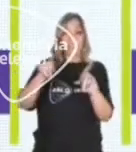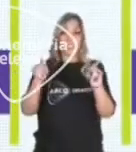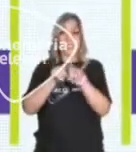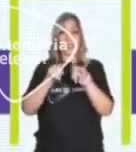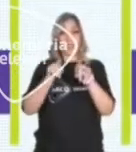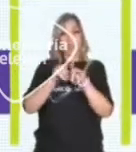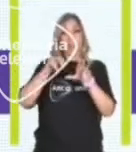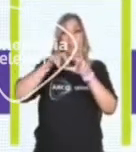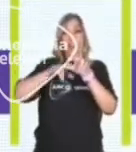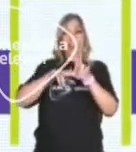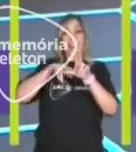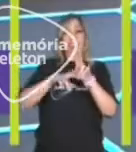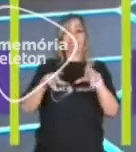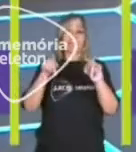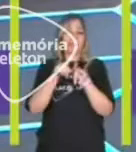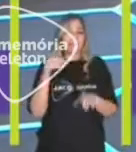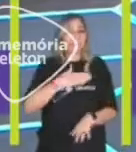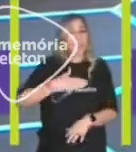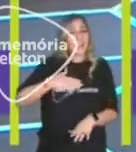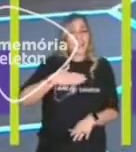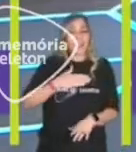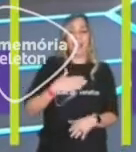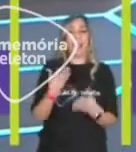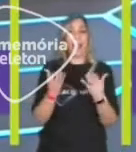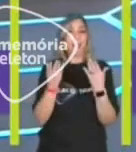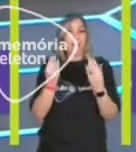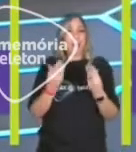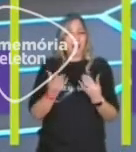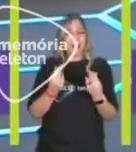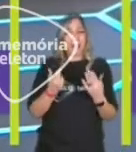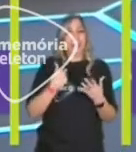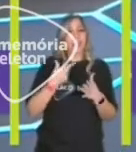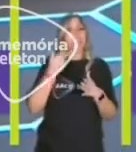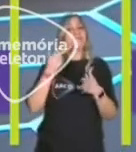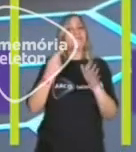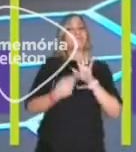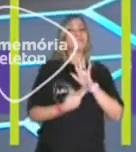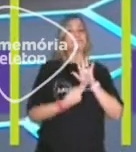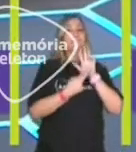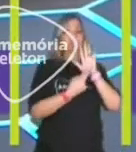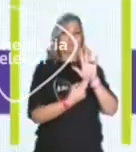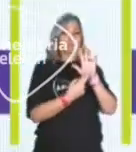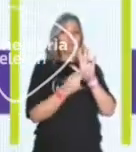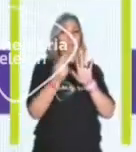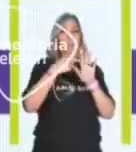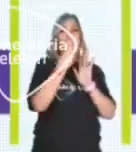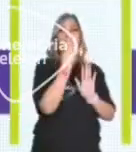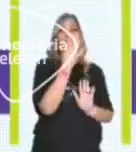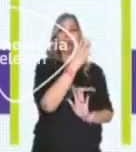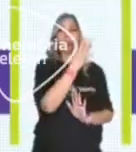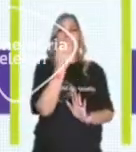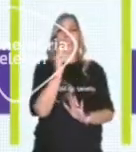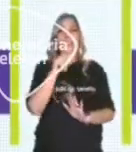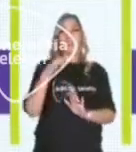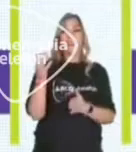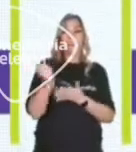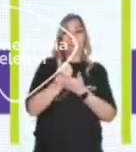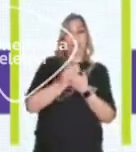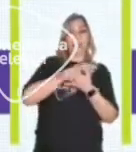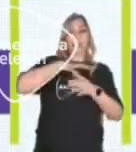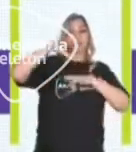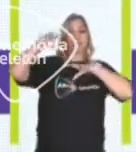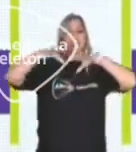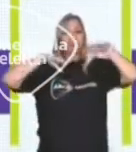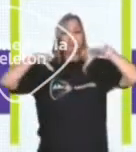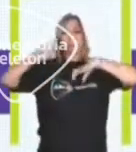SBT Teleton e tem o prazer enorme poder estar aqui representando mais de 2400 farmácias